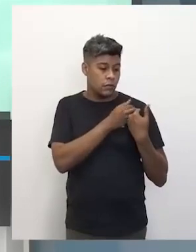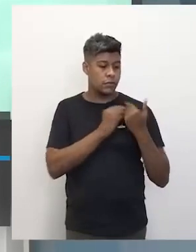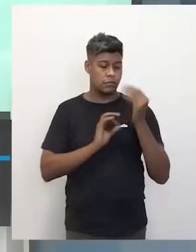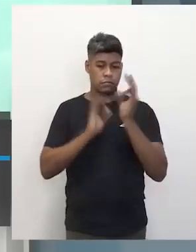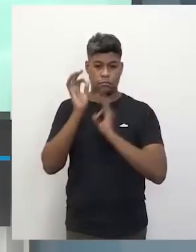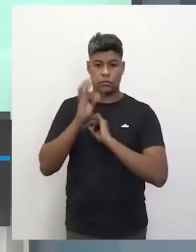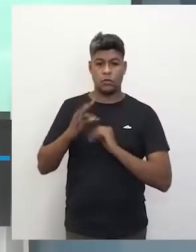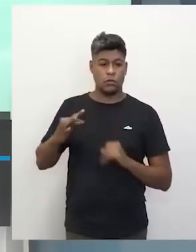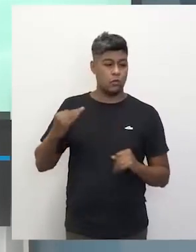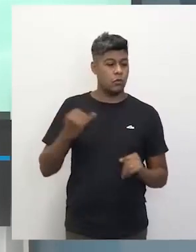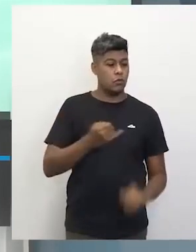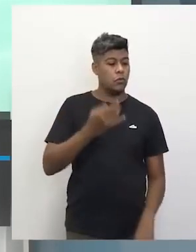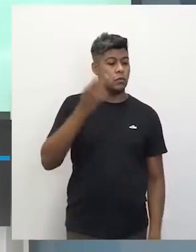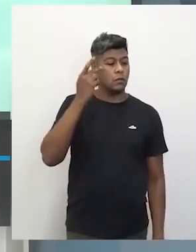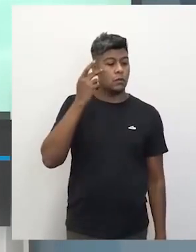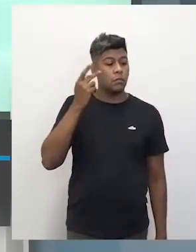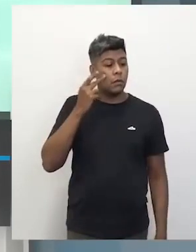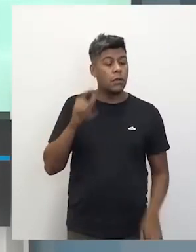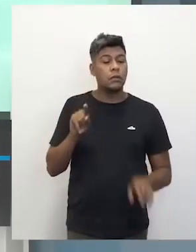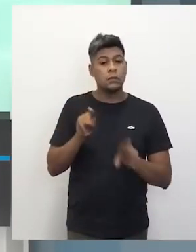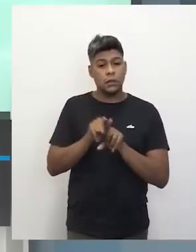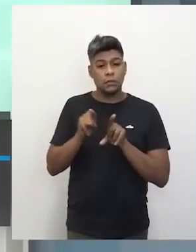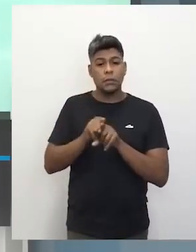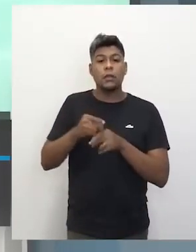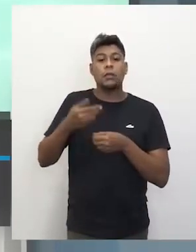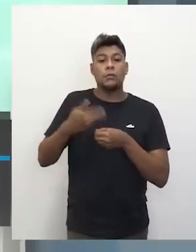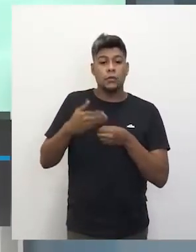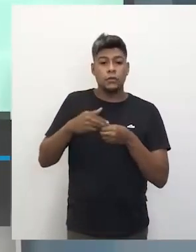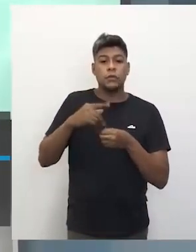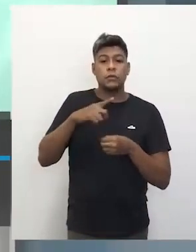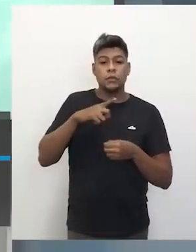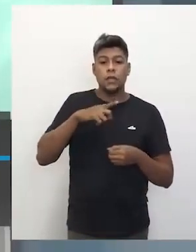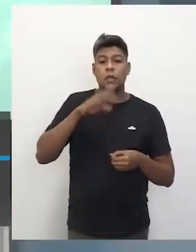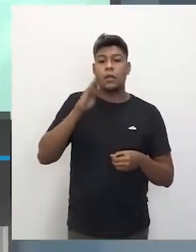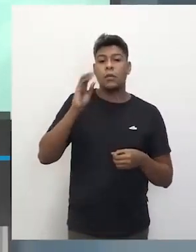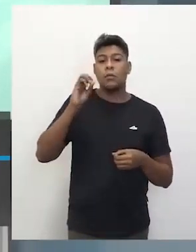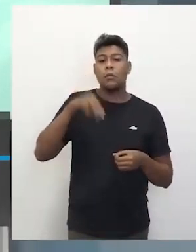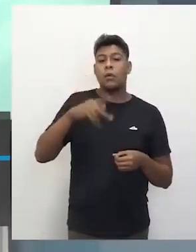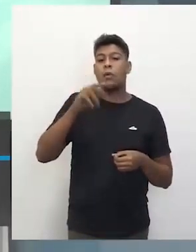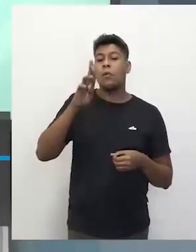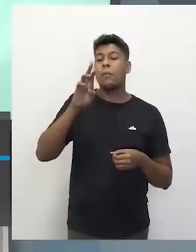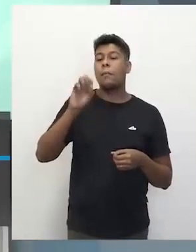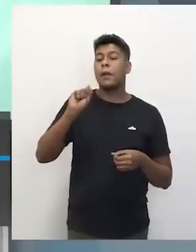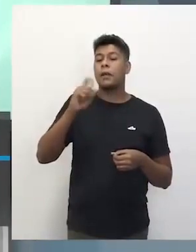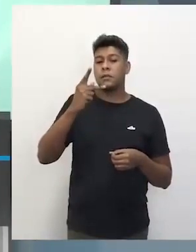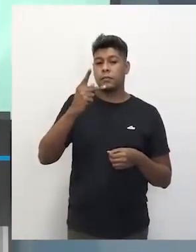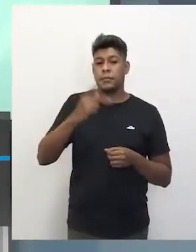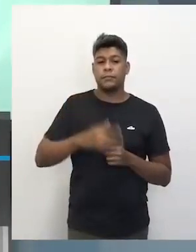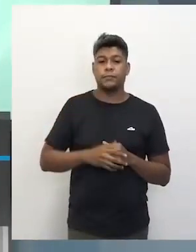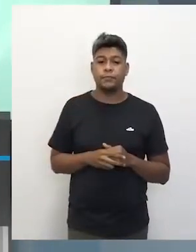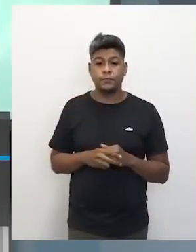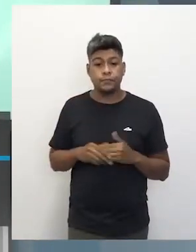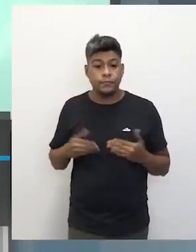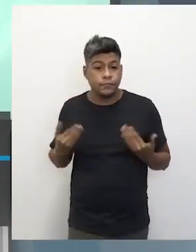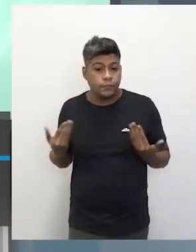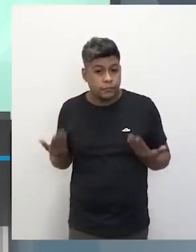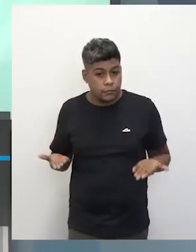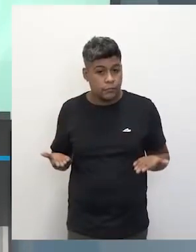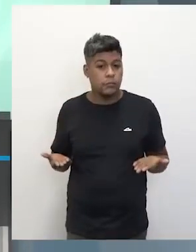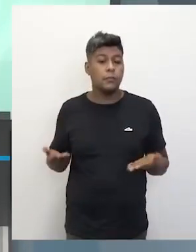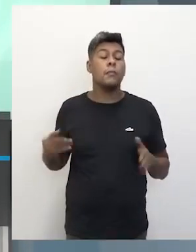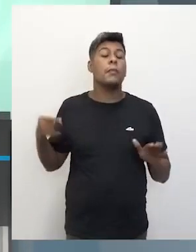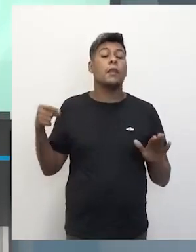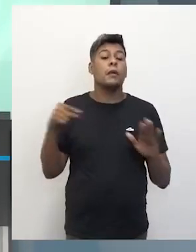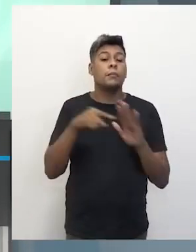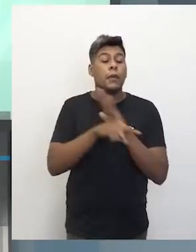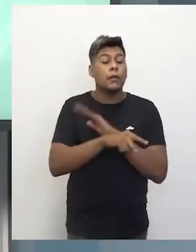aqui no estado de São Paulo. E, em nível municipal, nós temos o COMPRESP, que é da prefeitura. Tá bom? Então, agora mais uma perguntinha